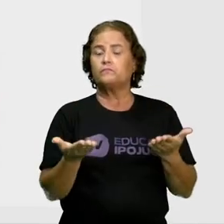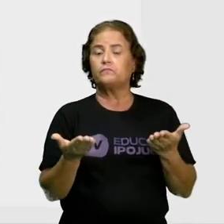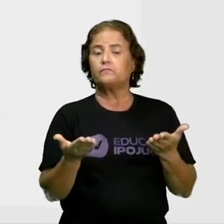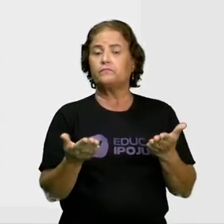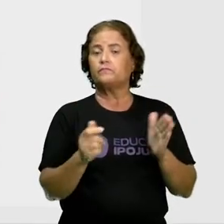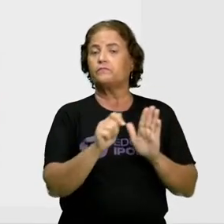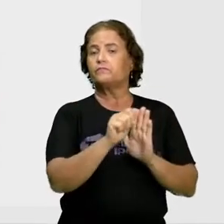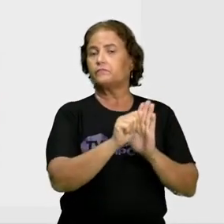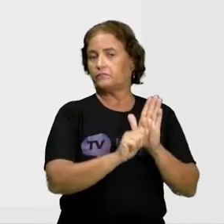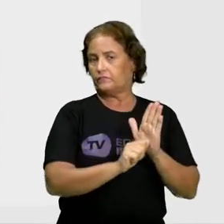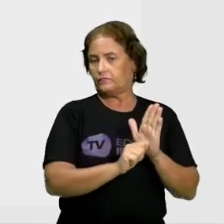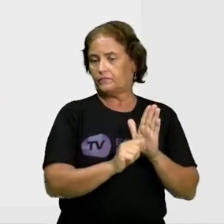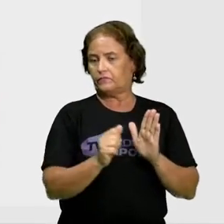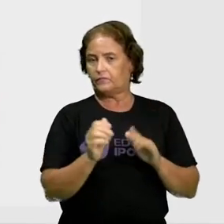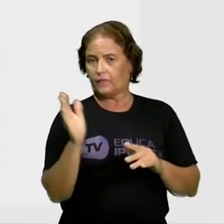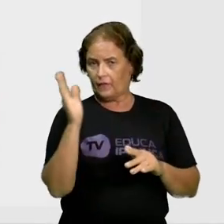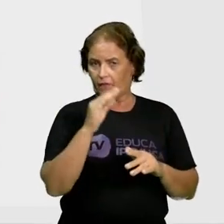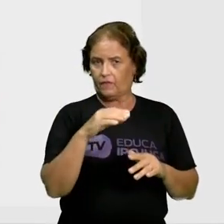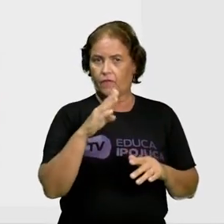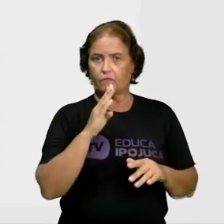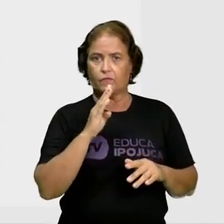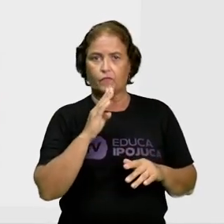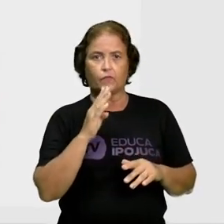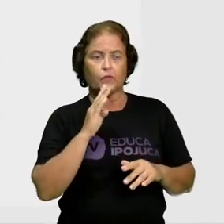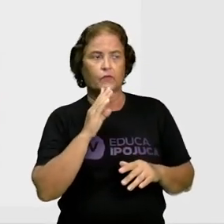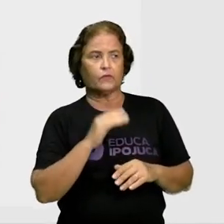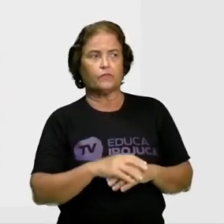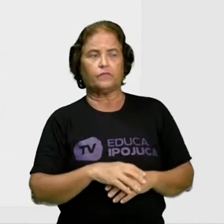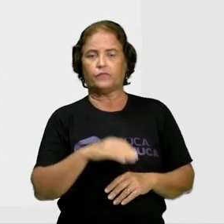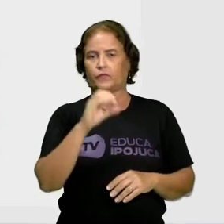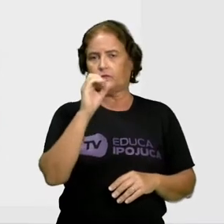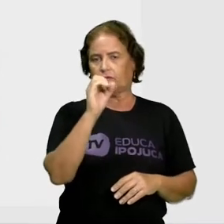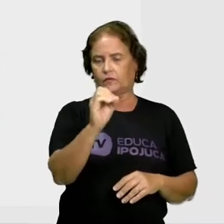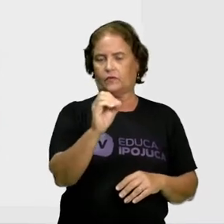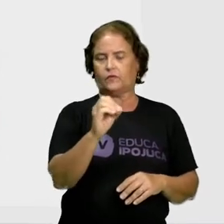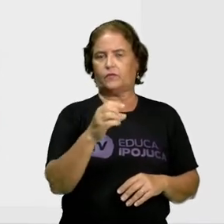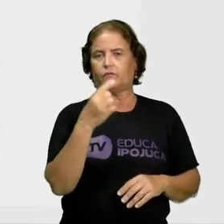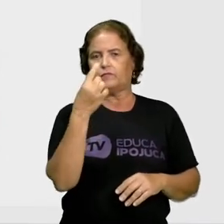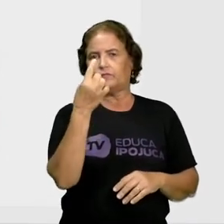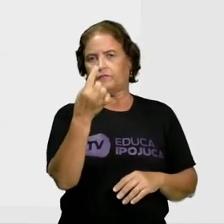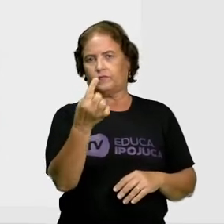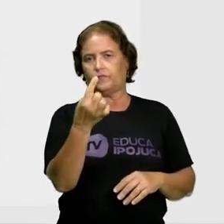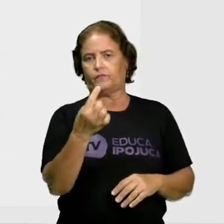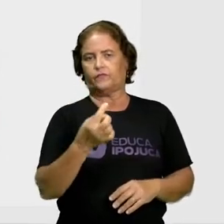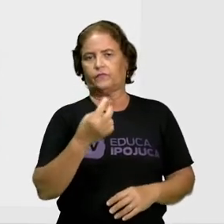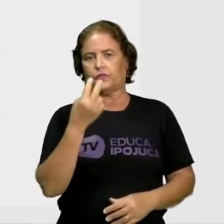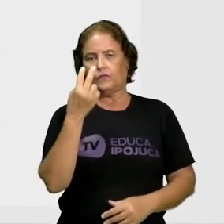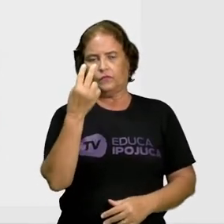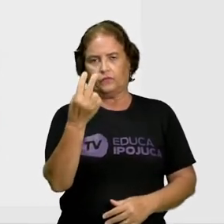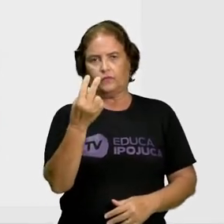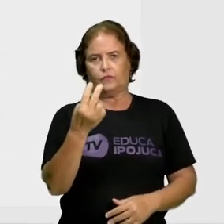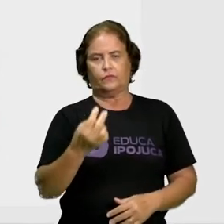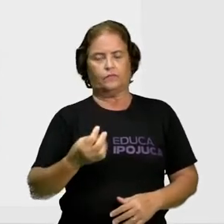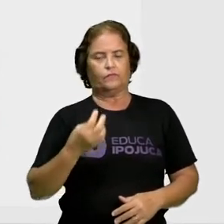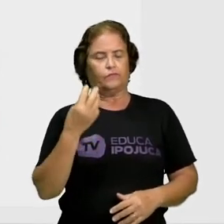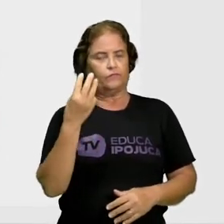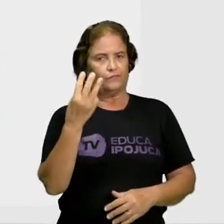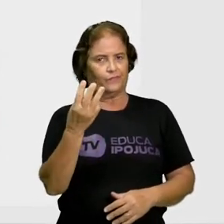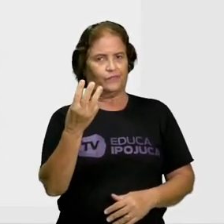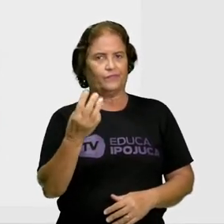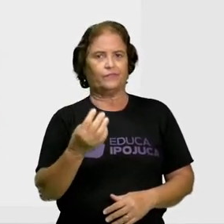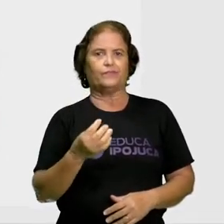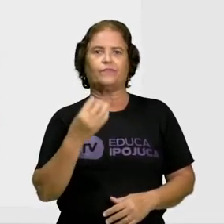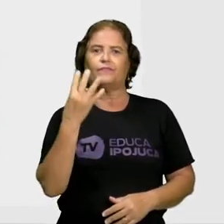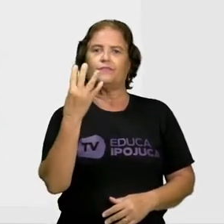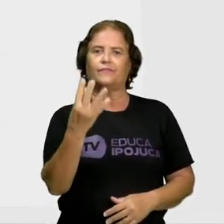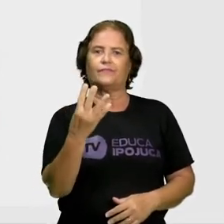comigo. Nós temos aqui o zero, o 1, 2, 3,